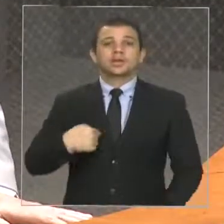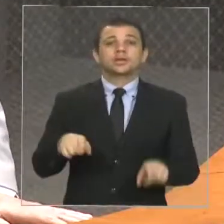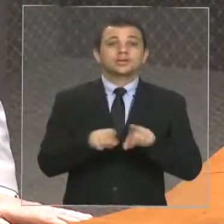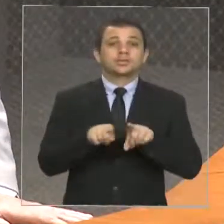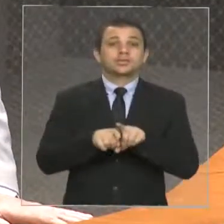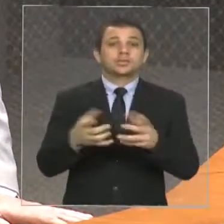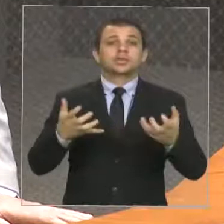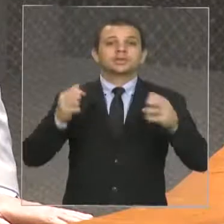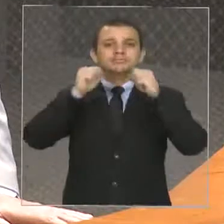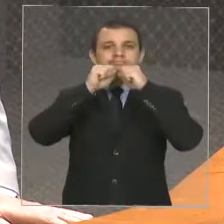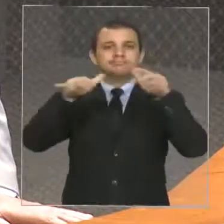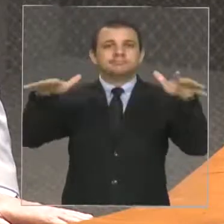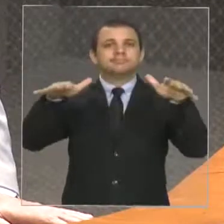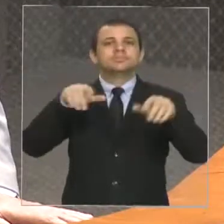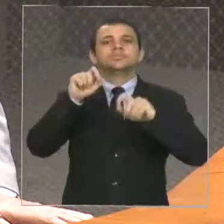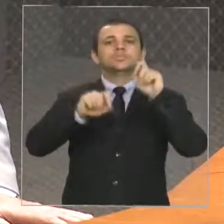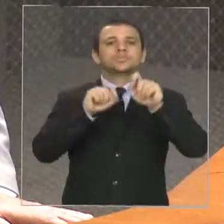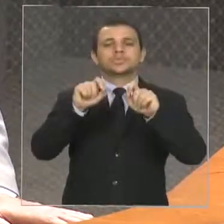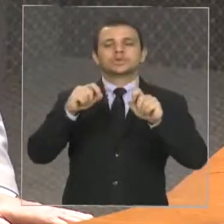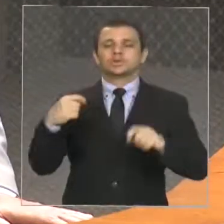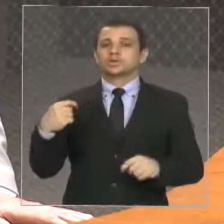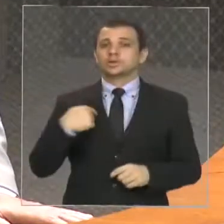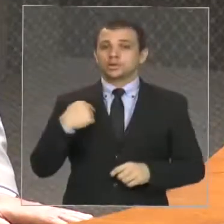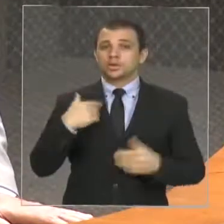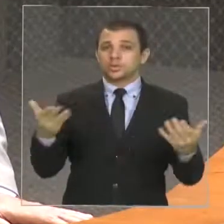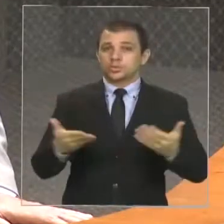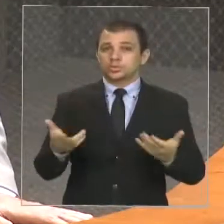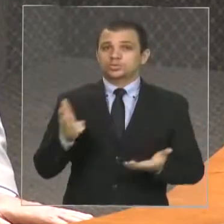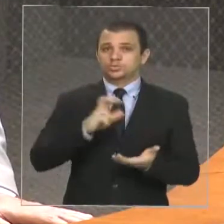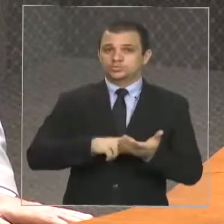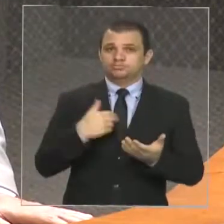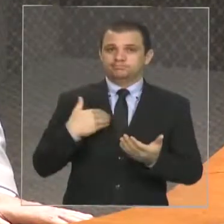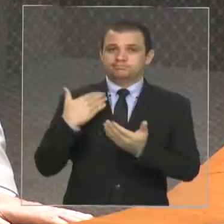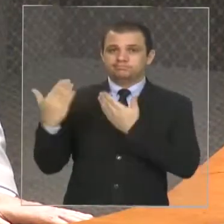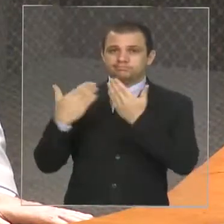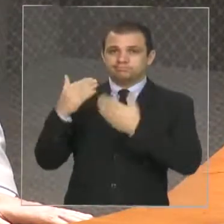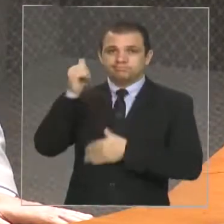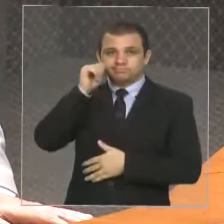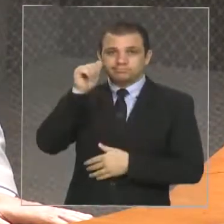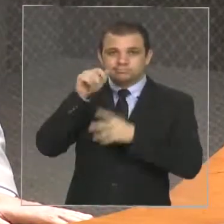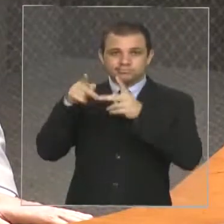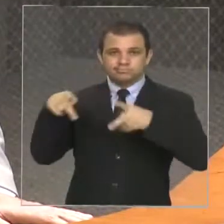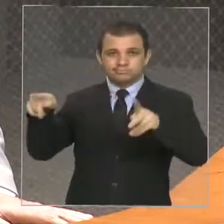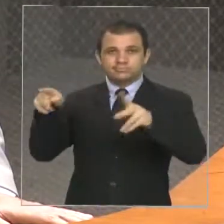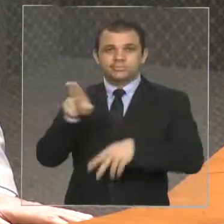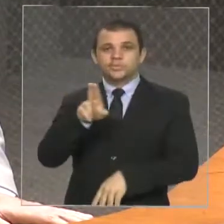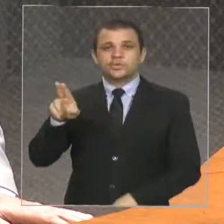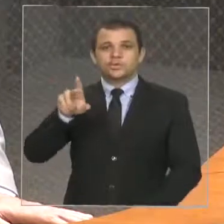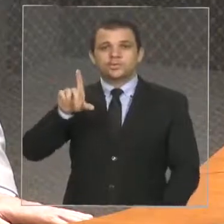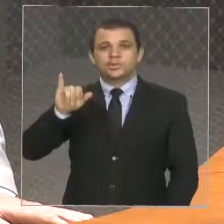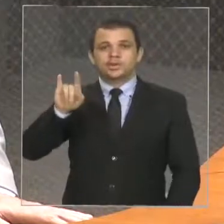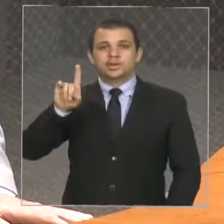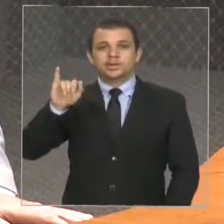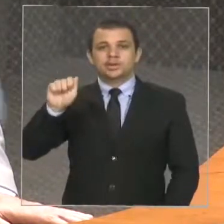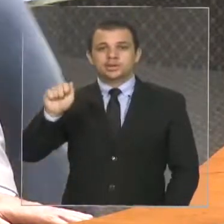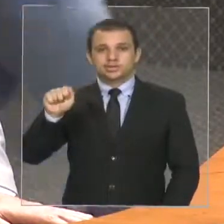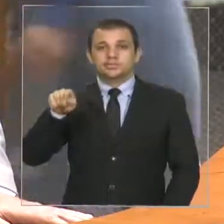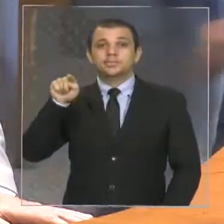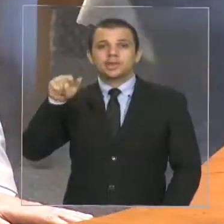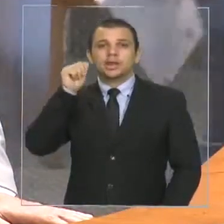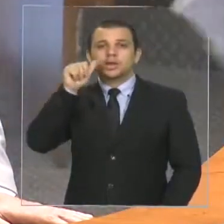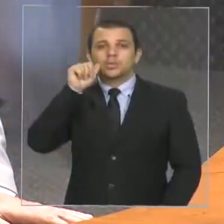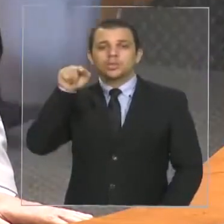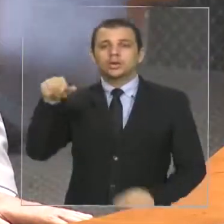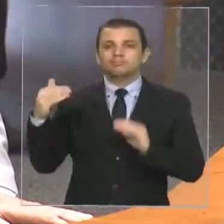publicizar. Tive hoje pela manhã, deputada Nina, uma conversa com a promotora Lítia, que